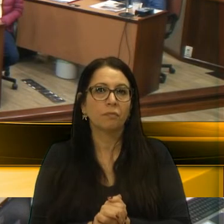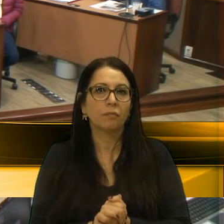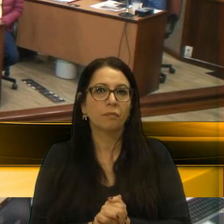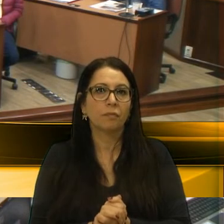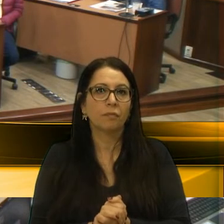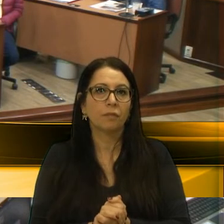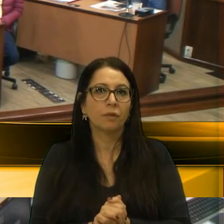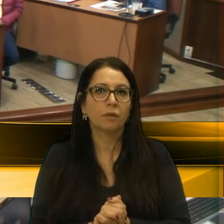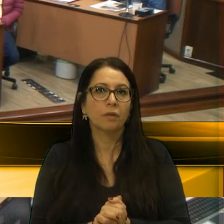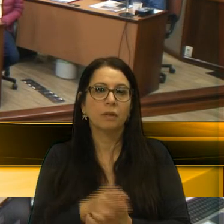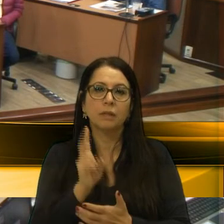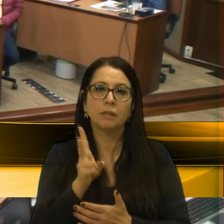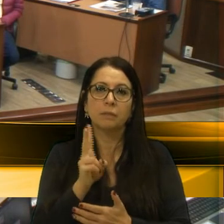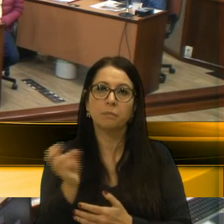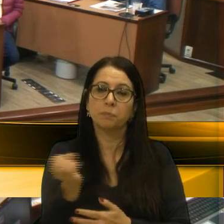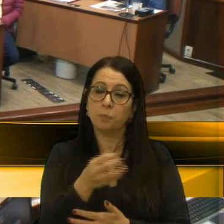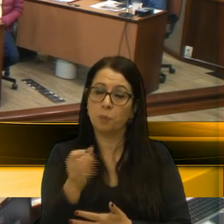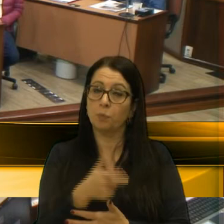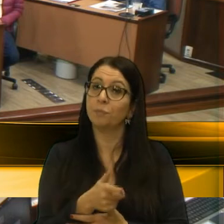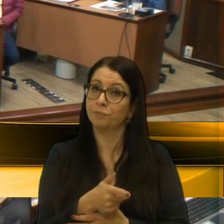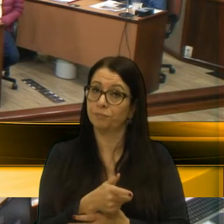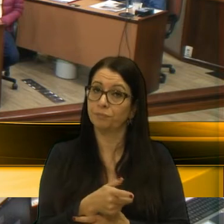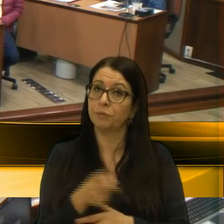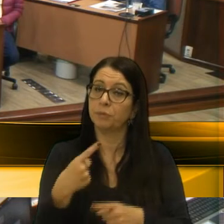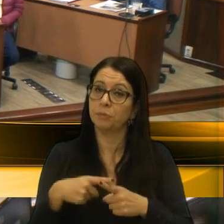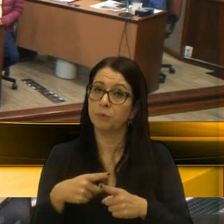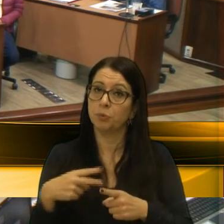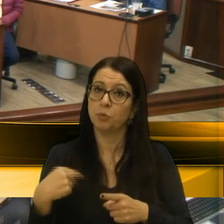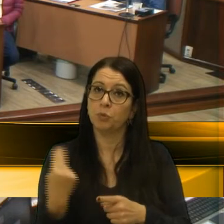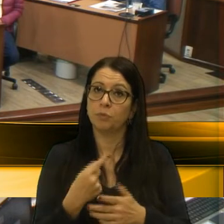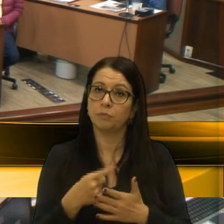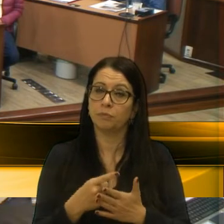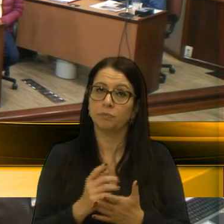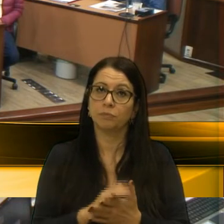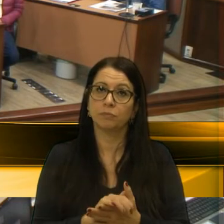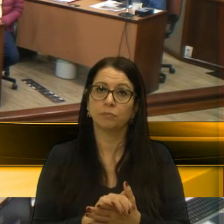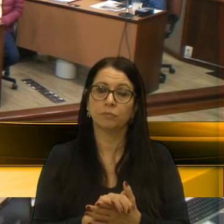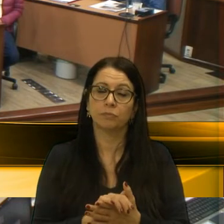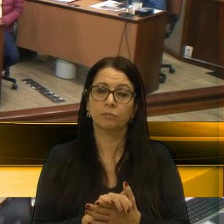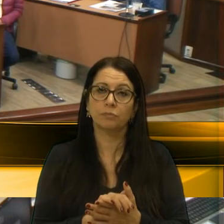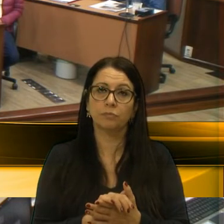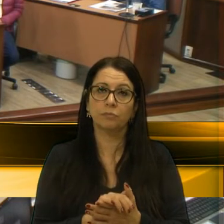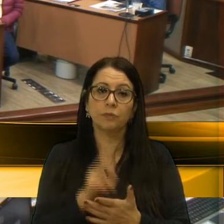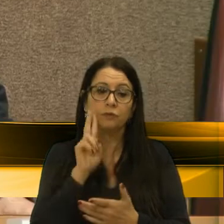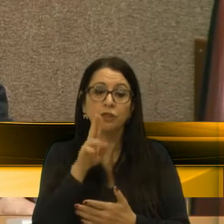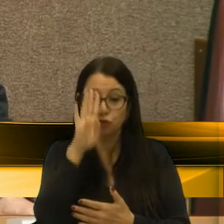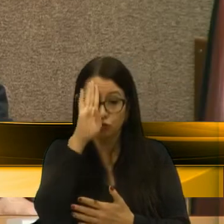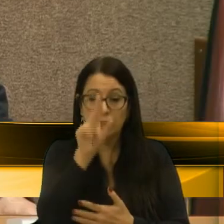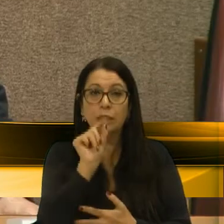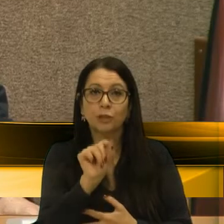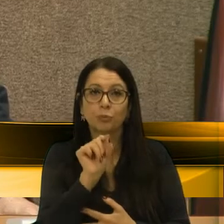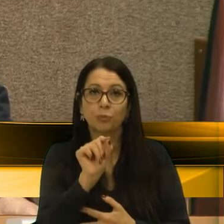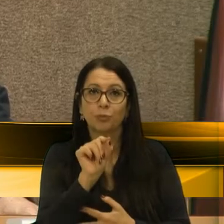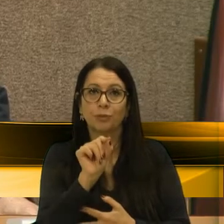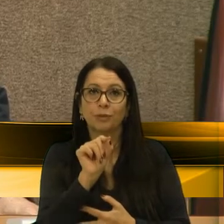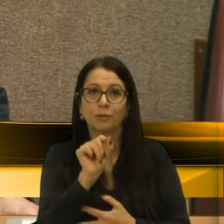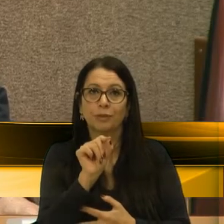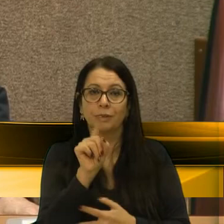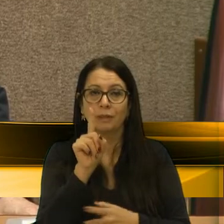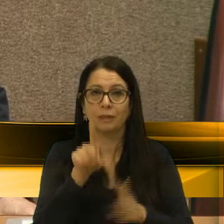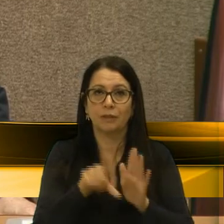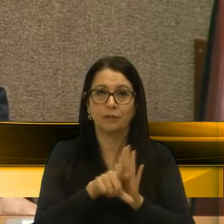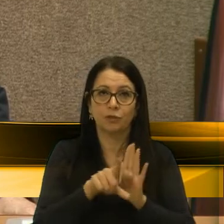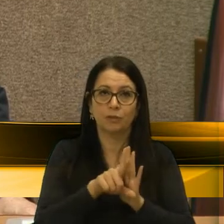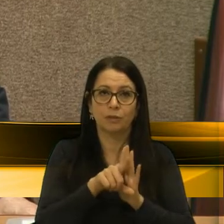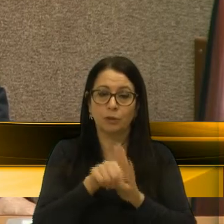é sempre atual. Porque enquanto nós não atacarmos diretamente a legislação